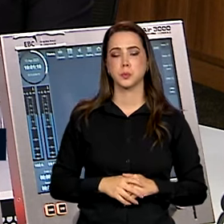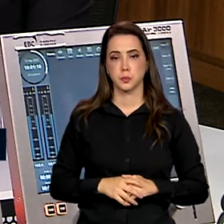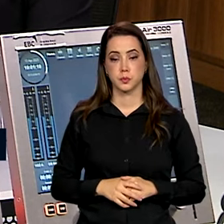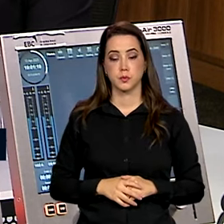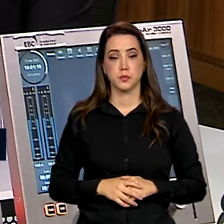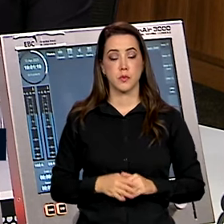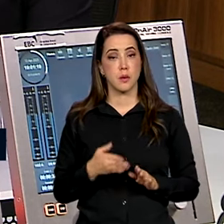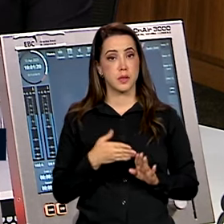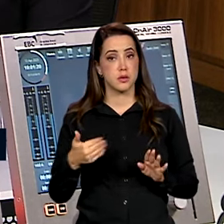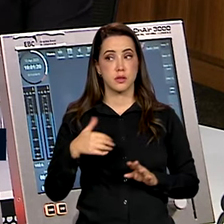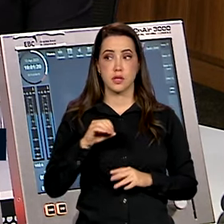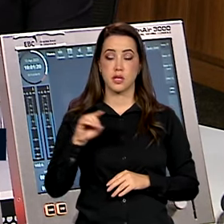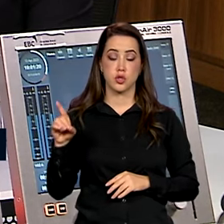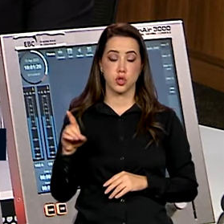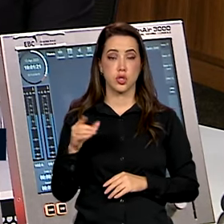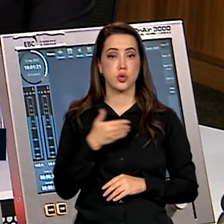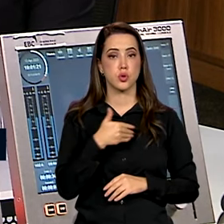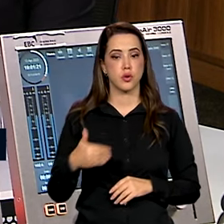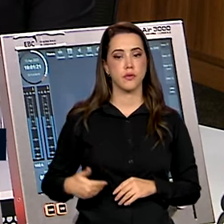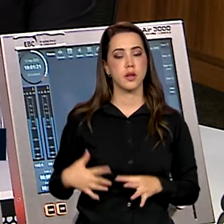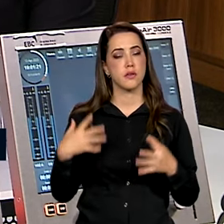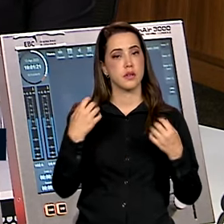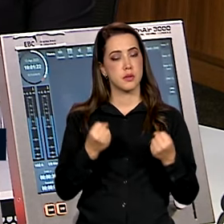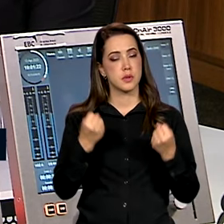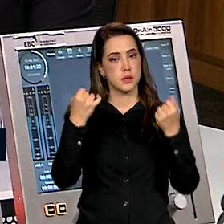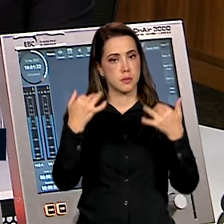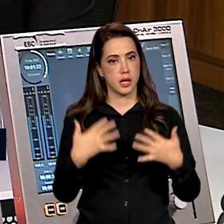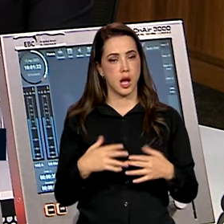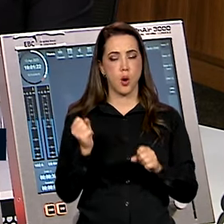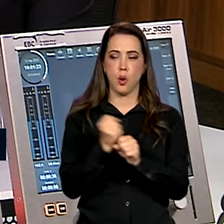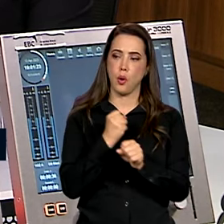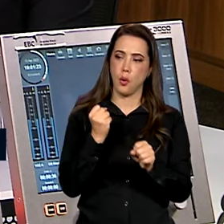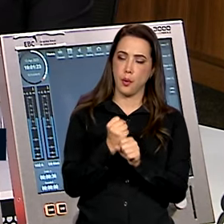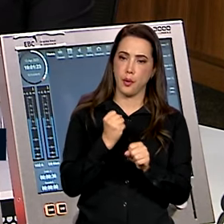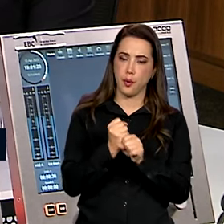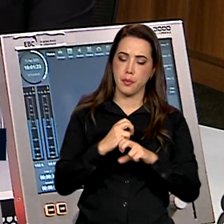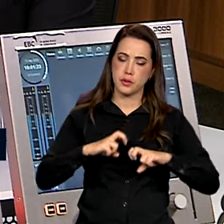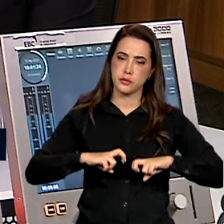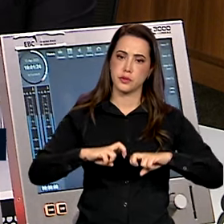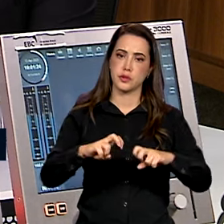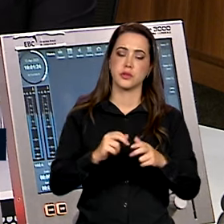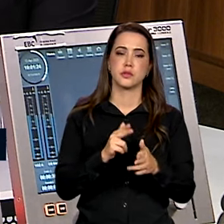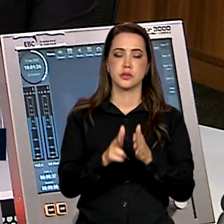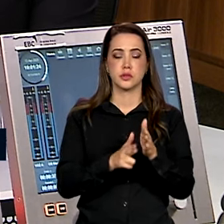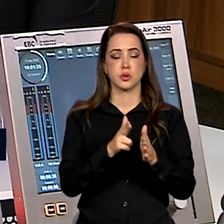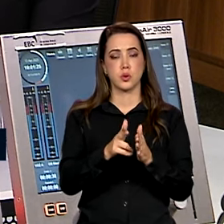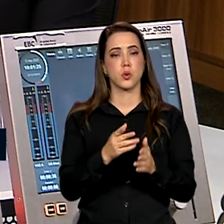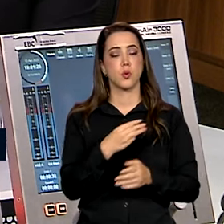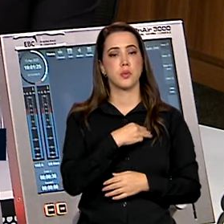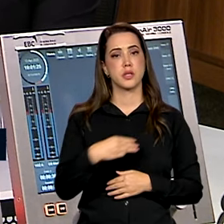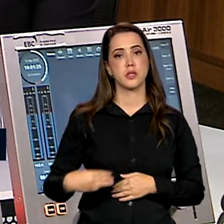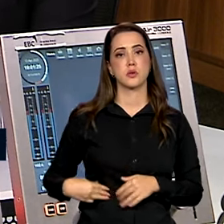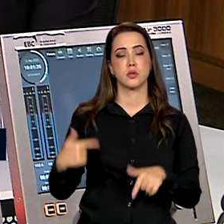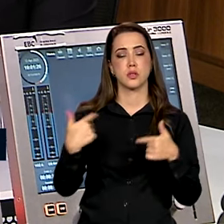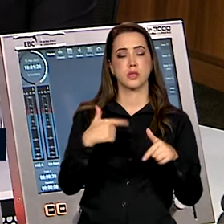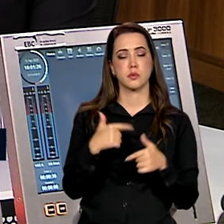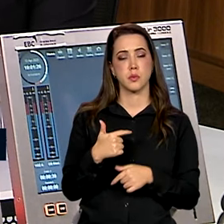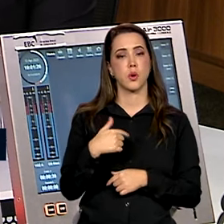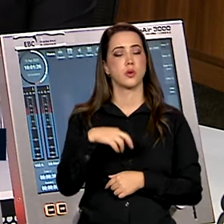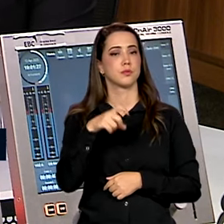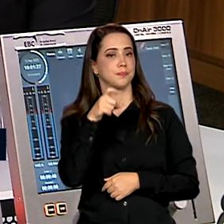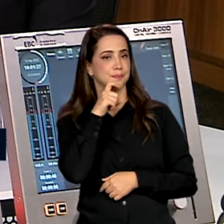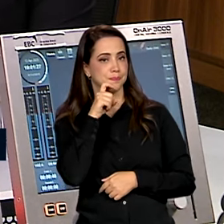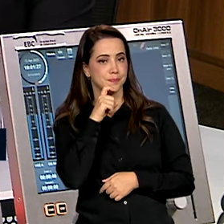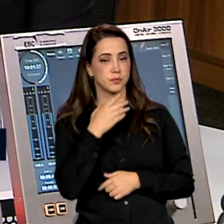vamos falar sobre obras em rodovias e ferrovias com o Ministro dos Transportes Renan filho hoje na apresentação eu